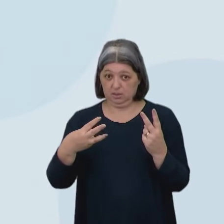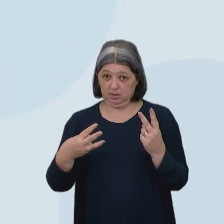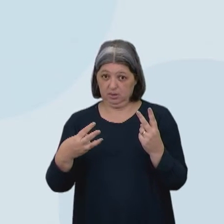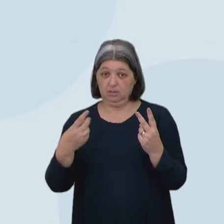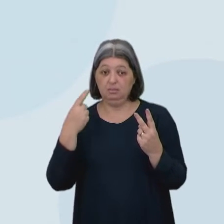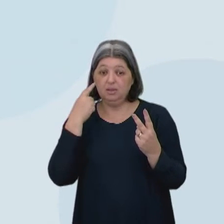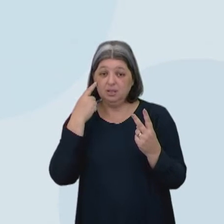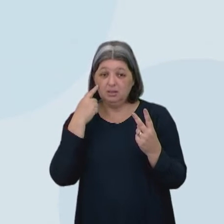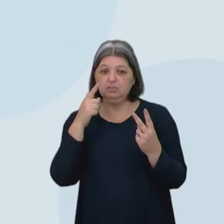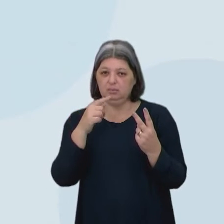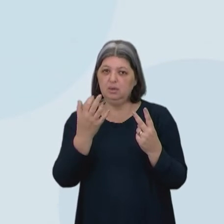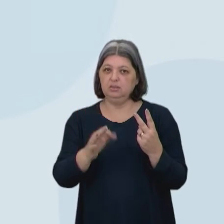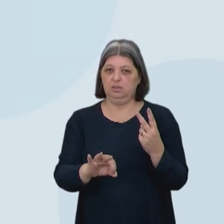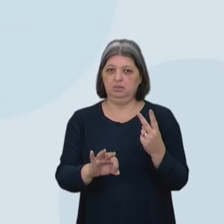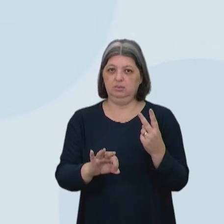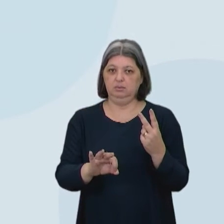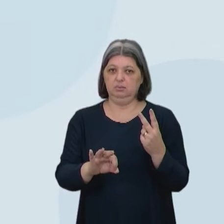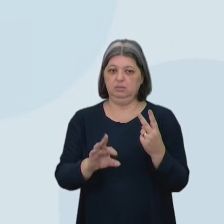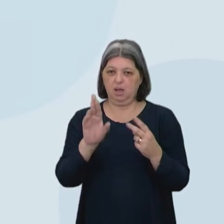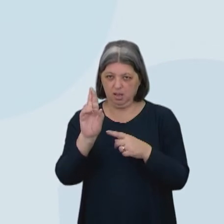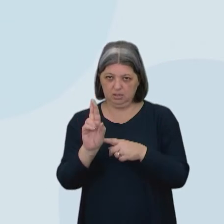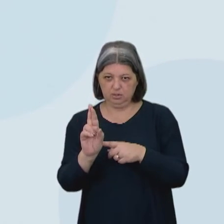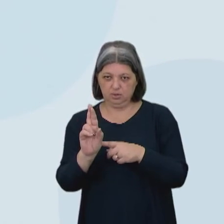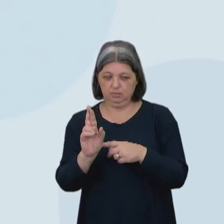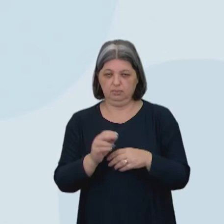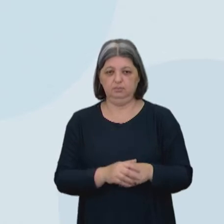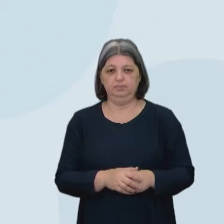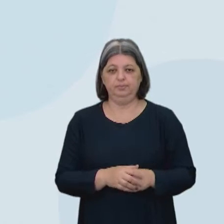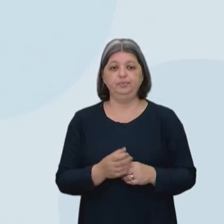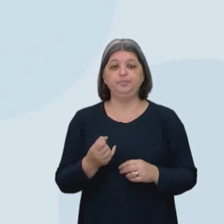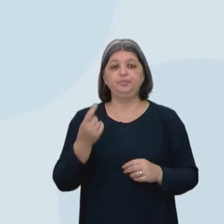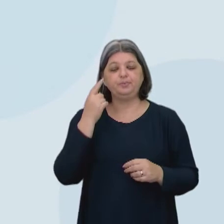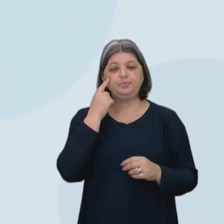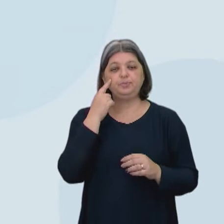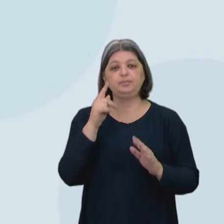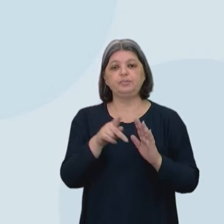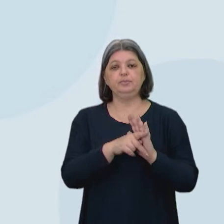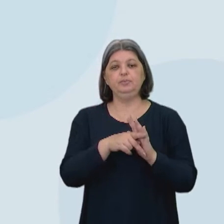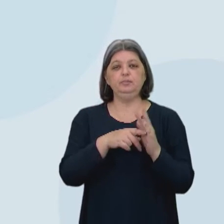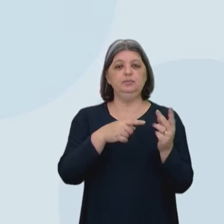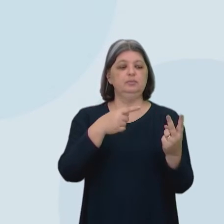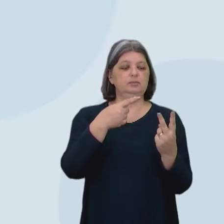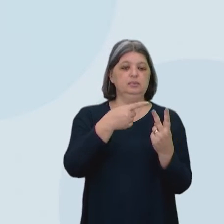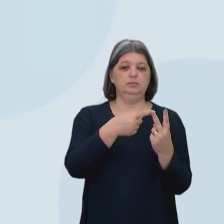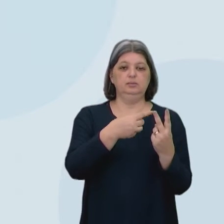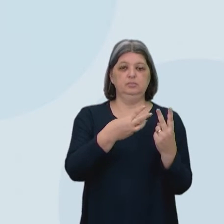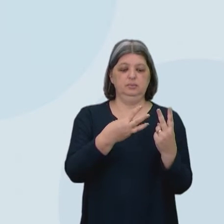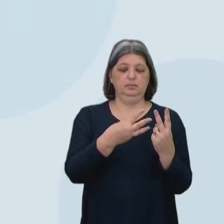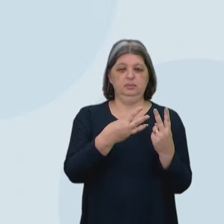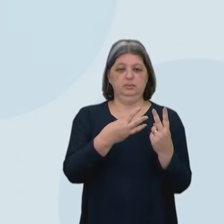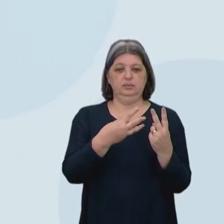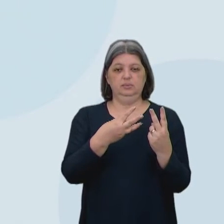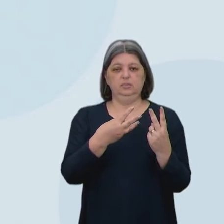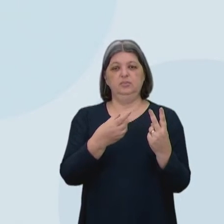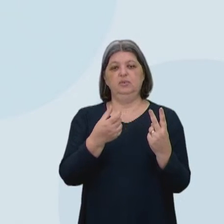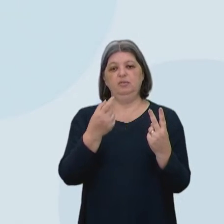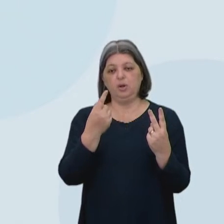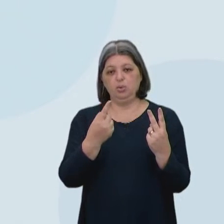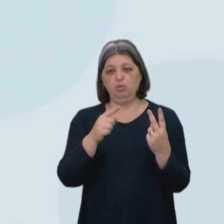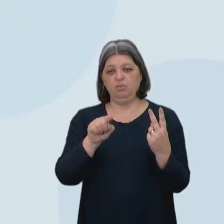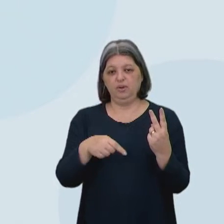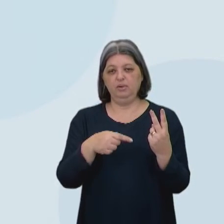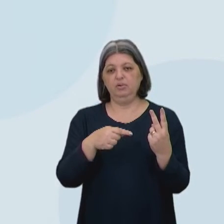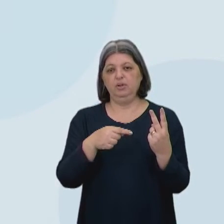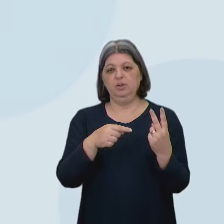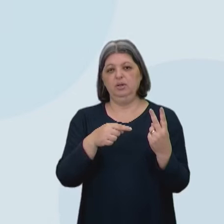aqui é exato, é racional. Raiz quadrada de 3, se você pegar a calculadora, você vai ver que vai dar um número com vírgula, 1, blá, blá,